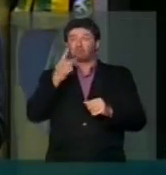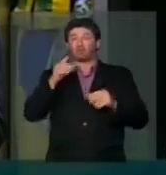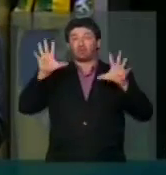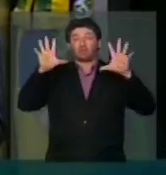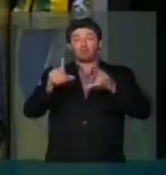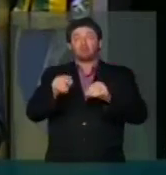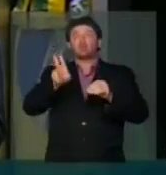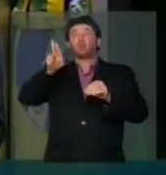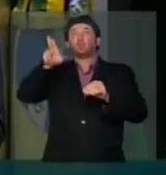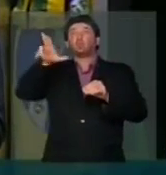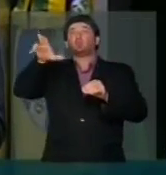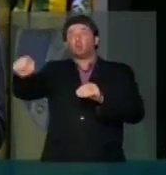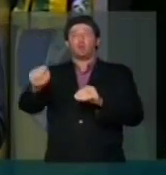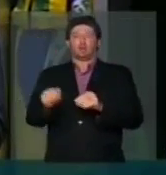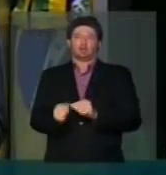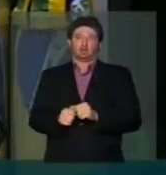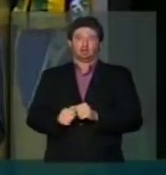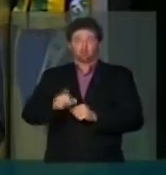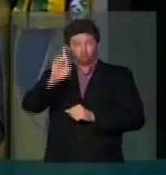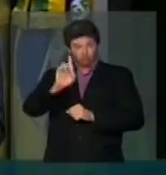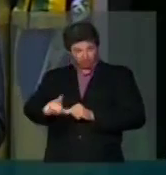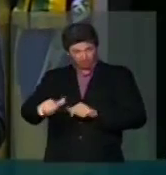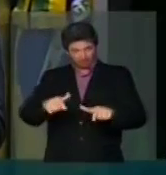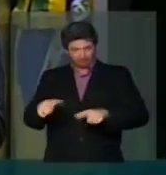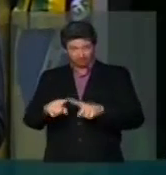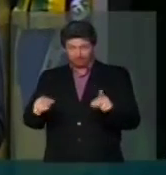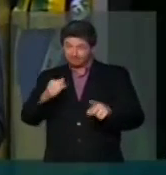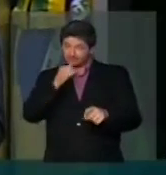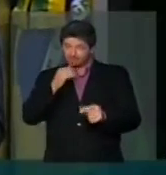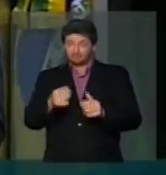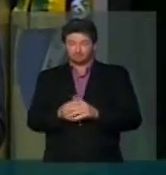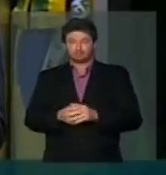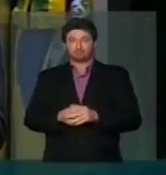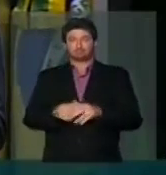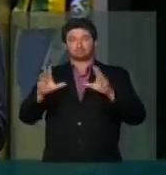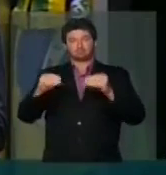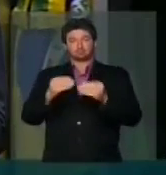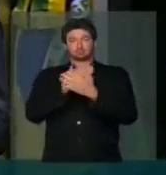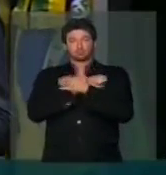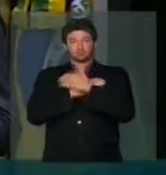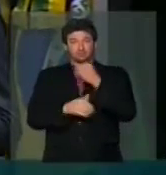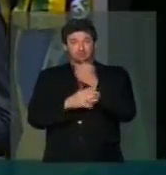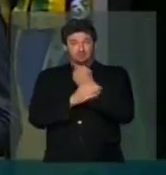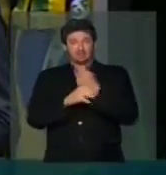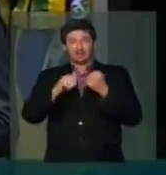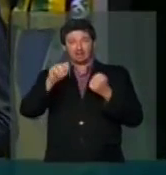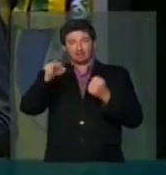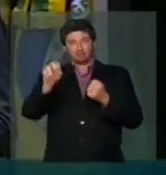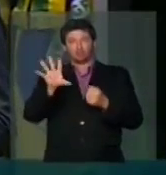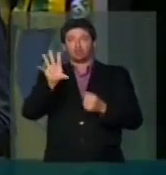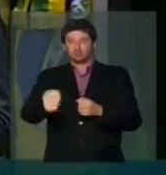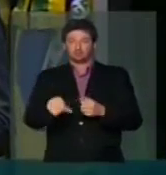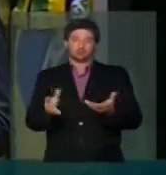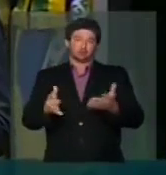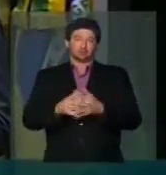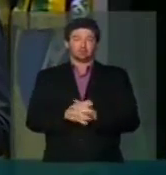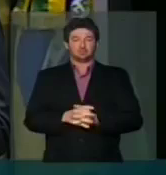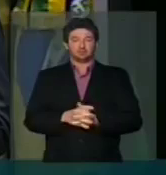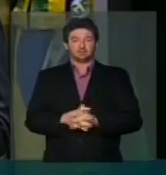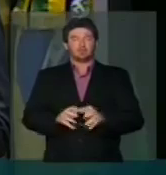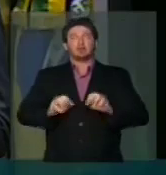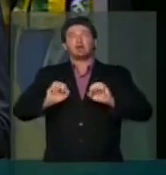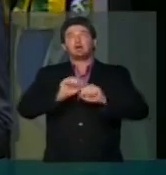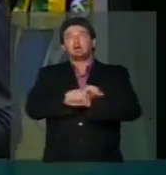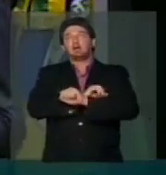que a vaca tossisse. Infelizmente, ela mexeu no seguro-desemprego e no abono salarial. Está claro